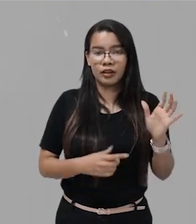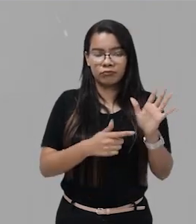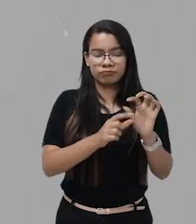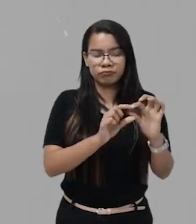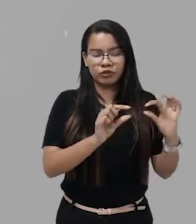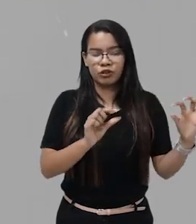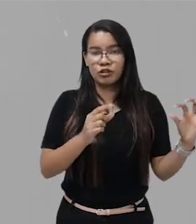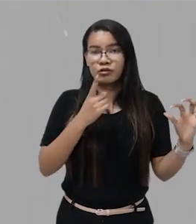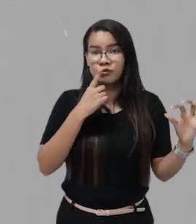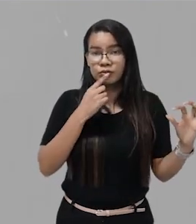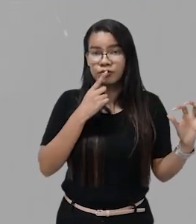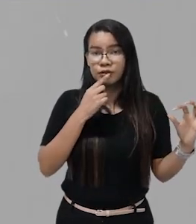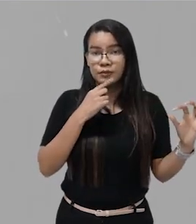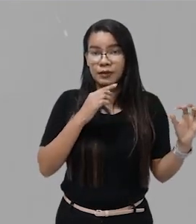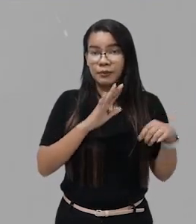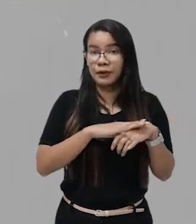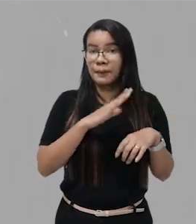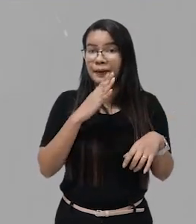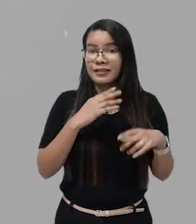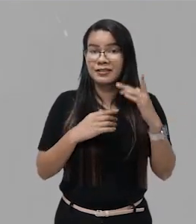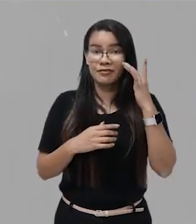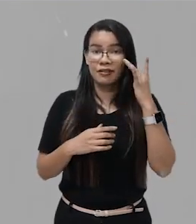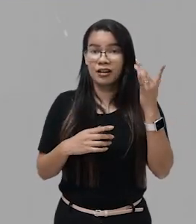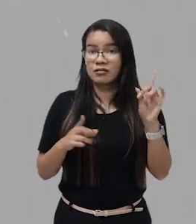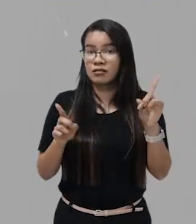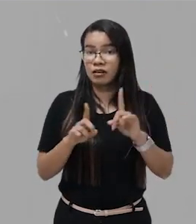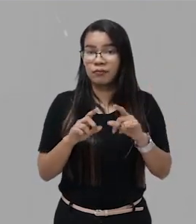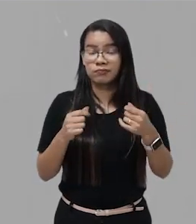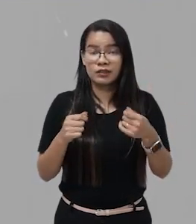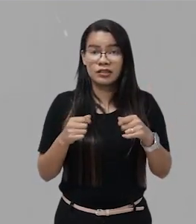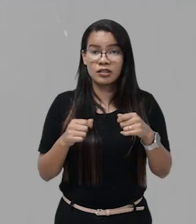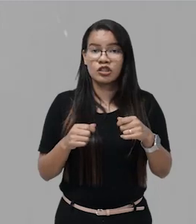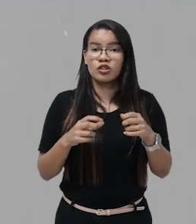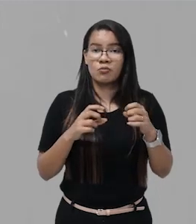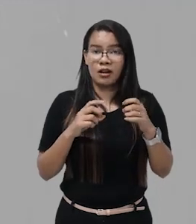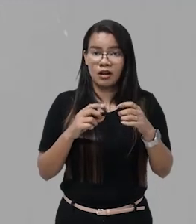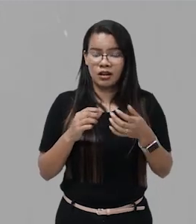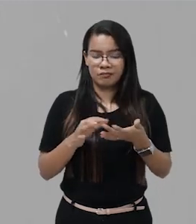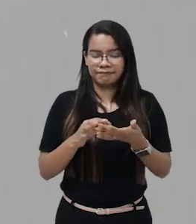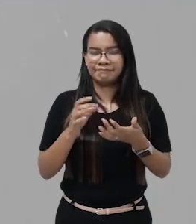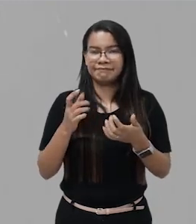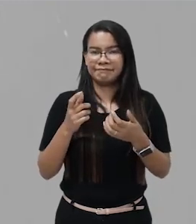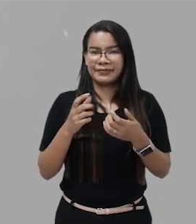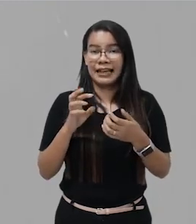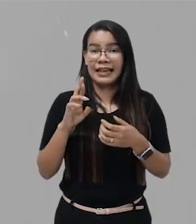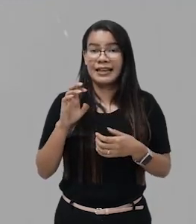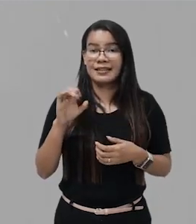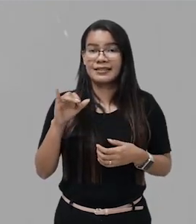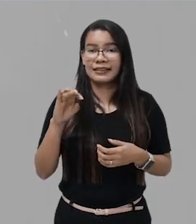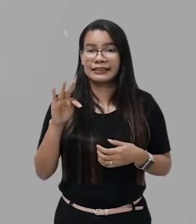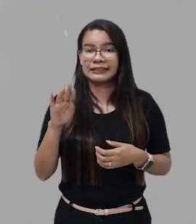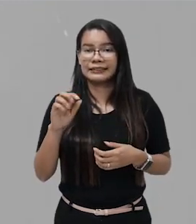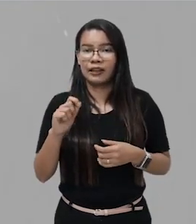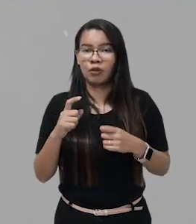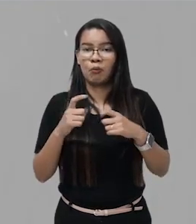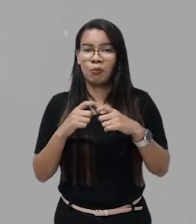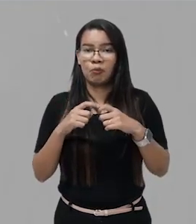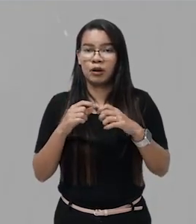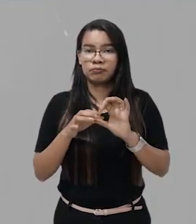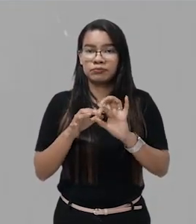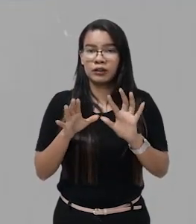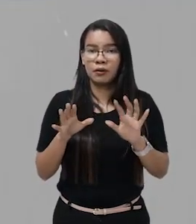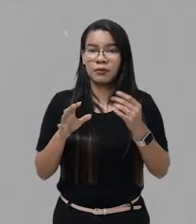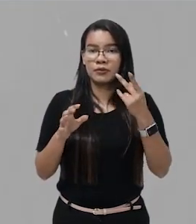de acessibilidade, por ser mais fácil. Não necessitar de uma receita para você comprar. Isso é